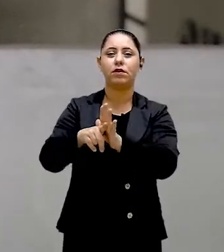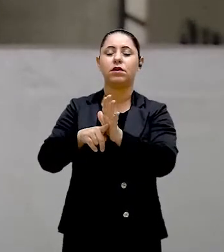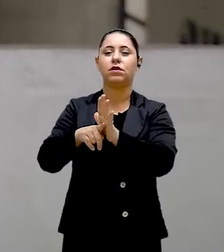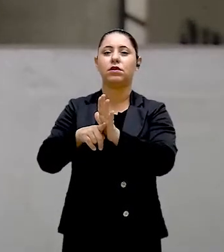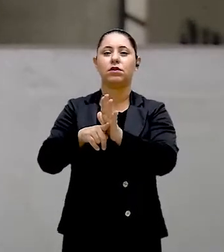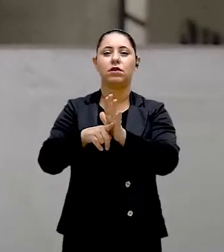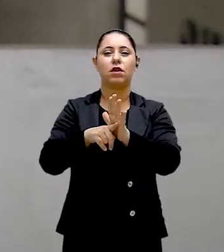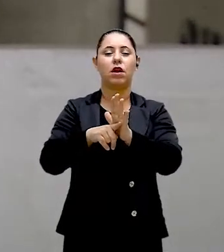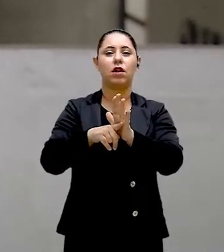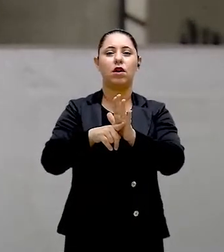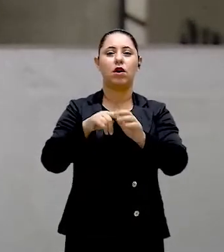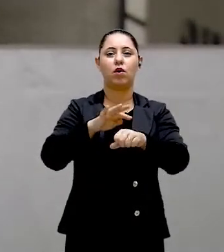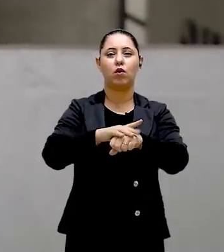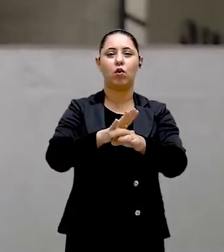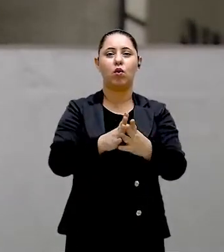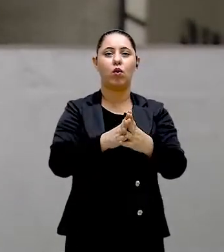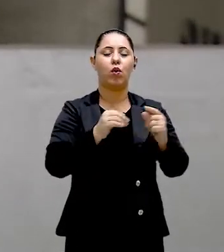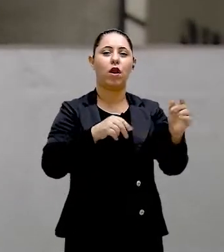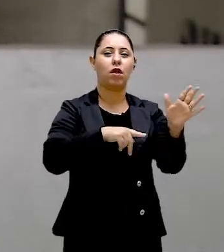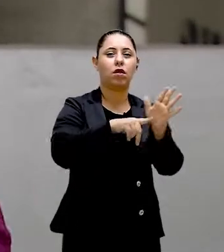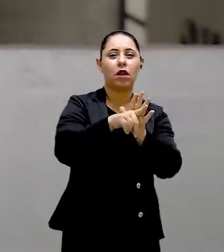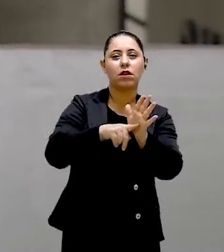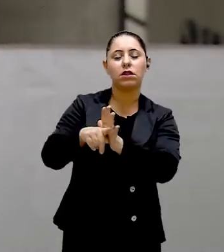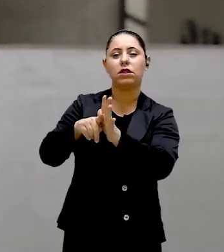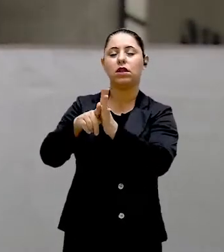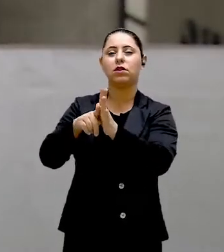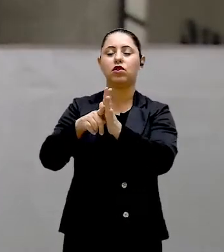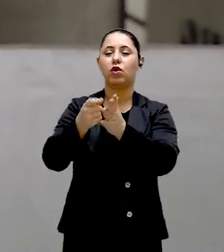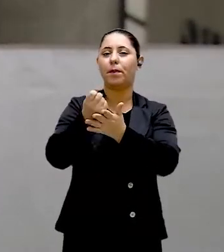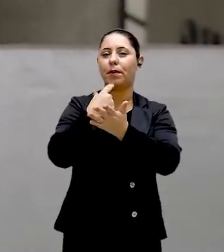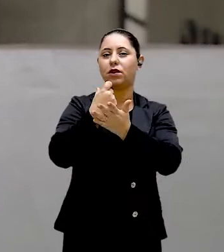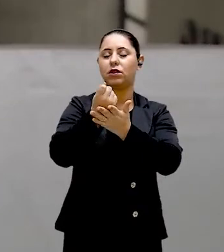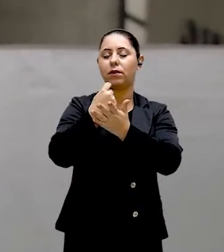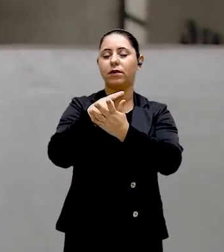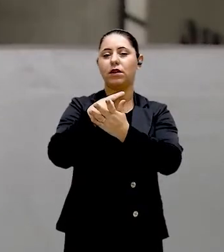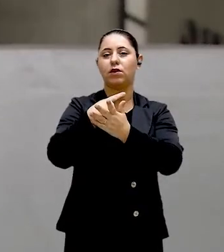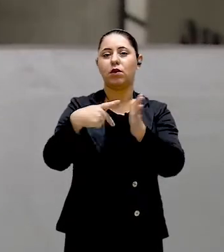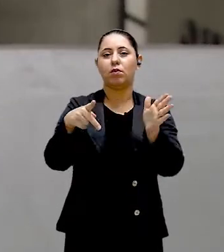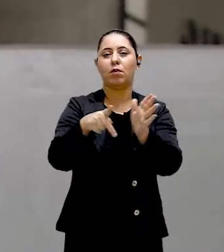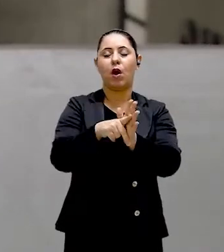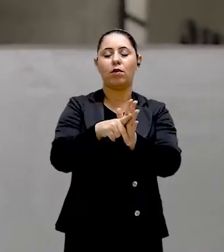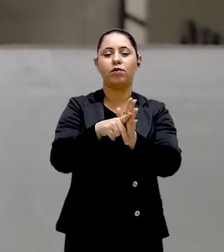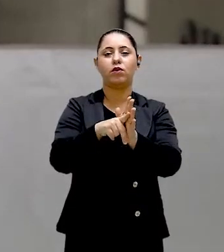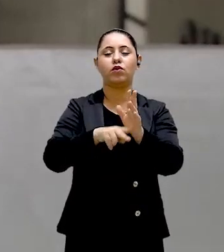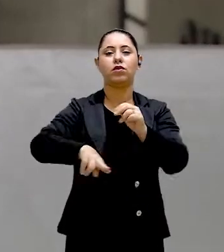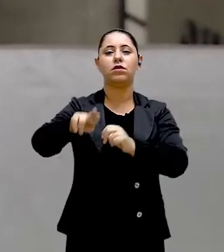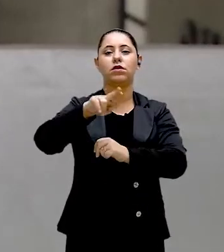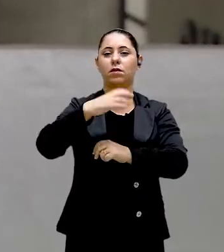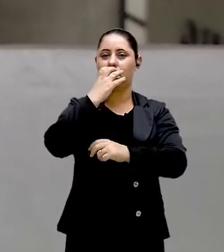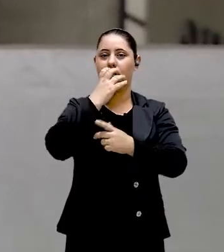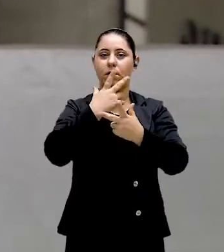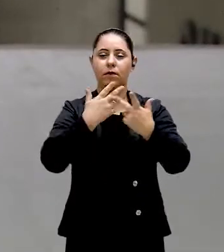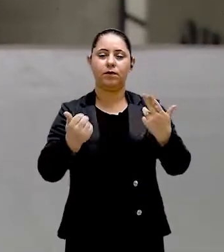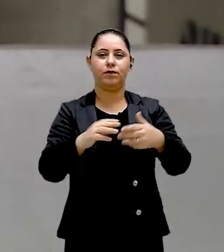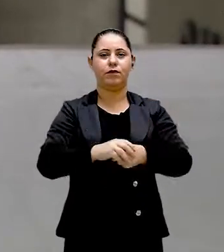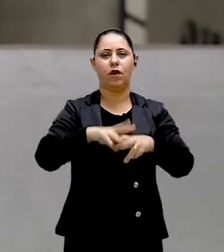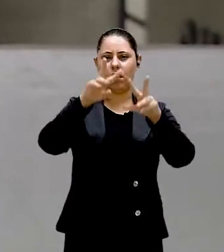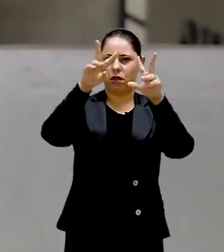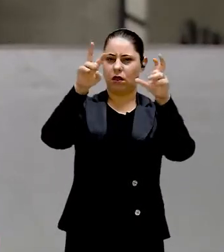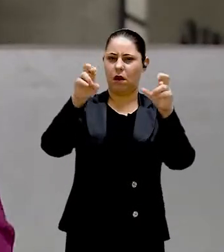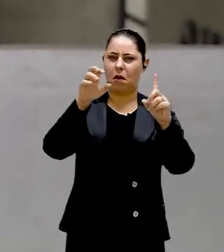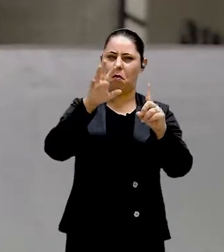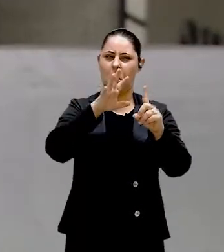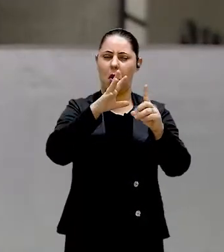e a testagem de fórmulas de medicamentos e cosméticos em animais. O assunto é polêmico e alvo de muito